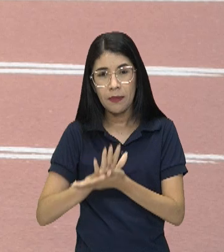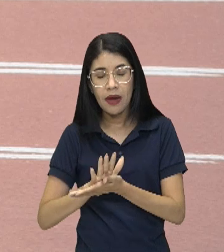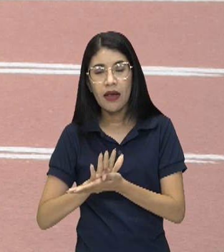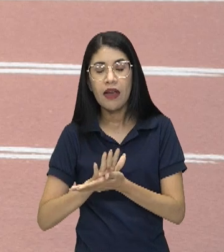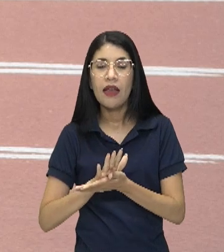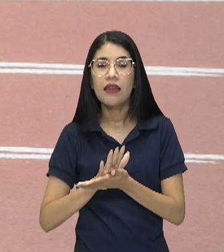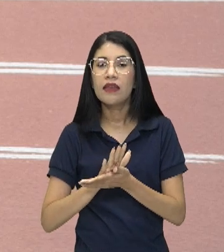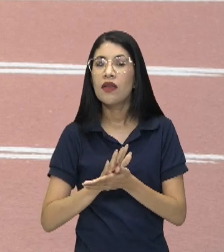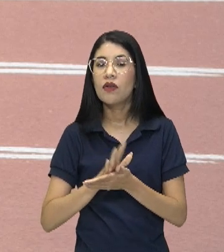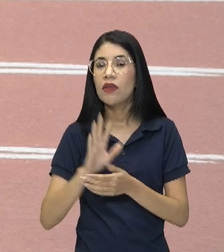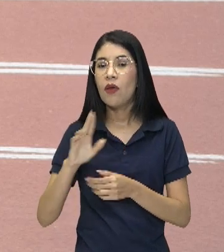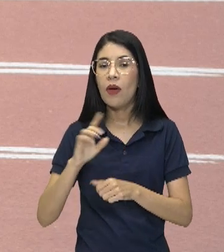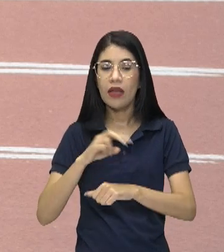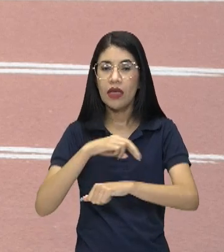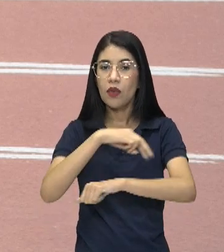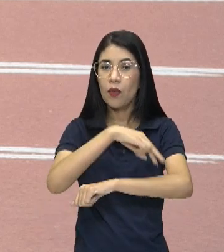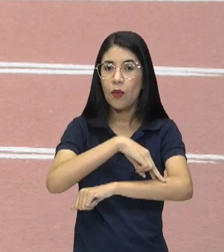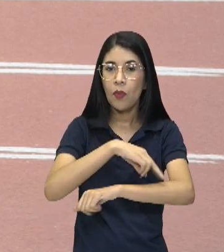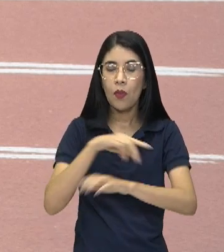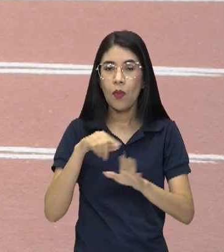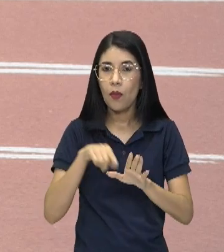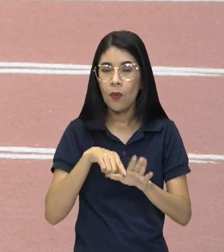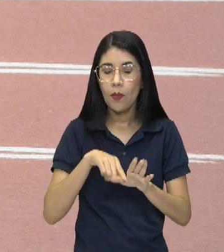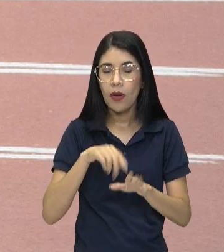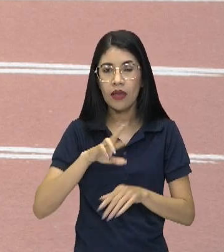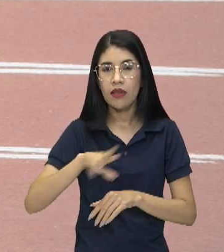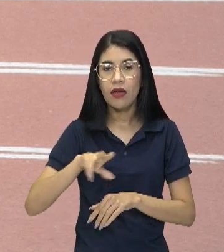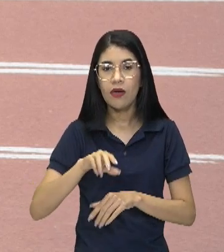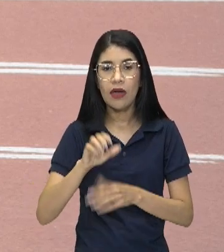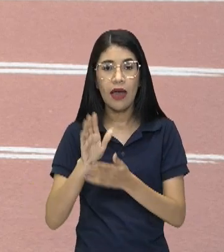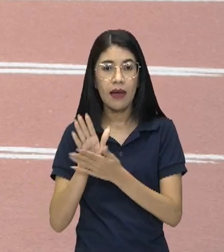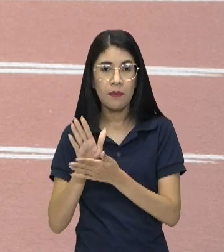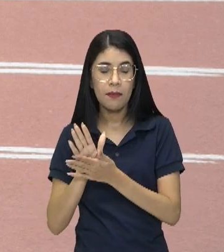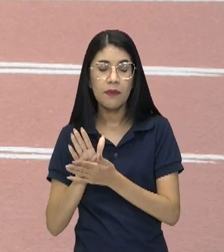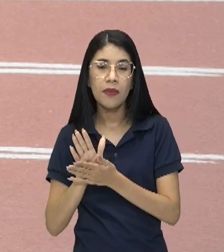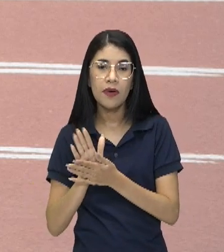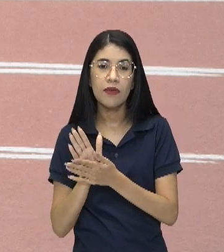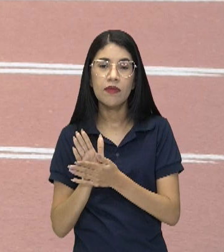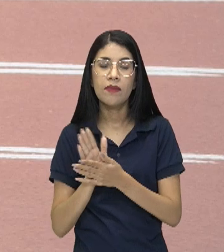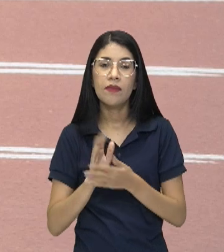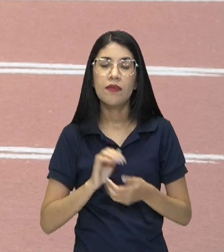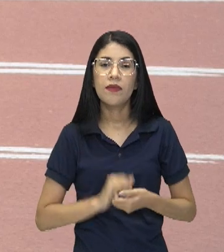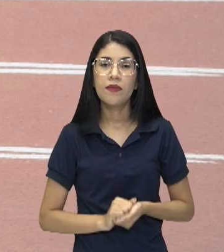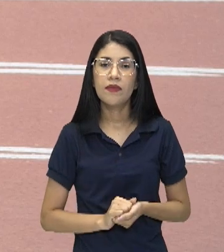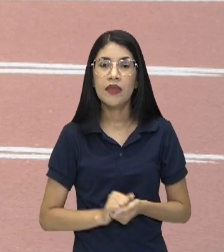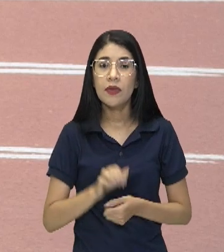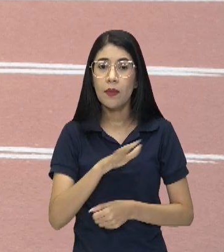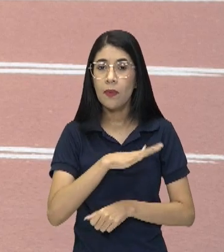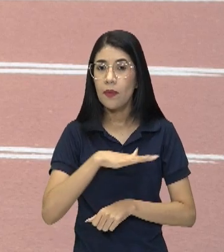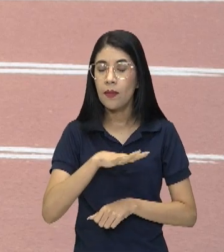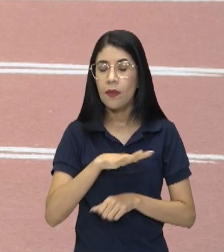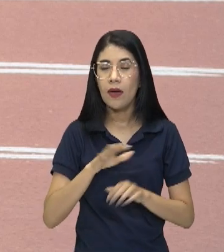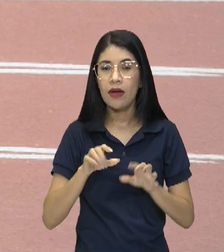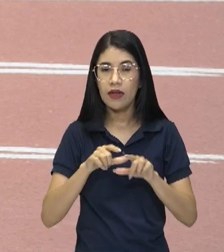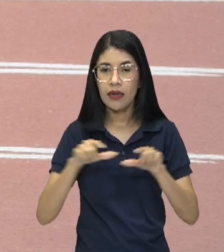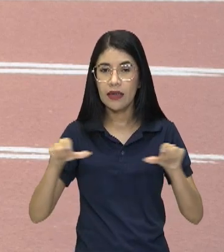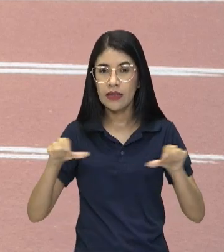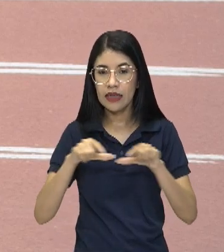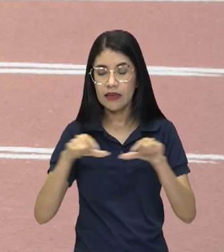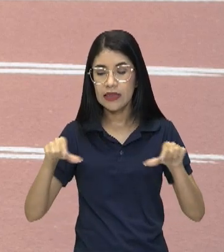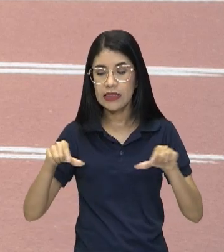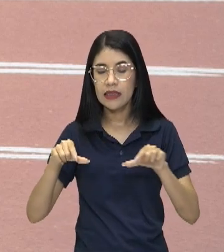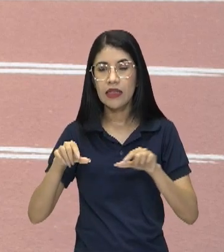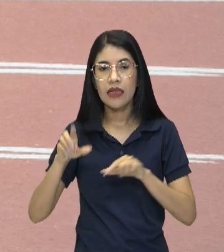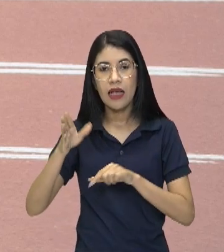vai contar não é onde ele cravou os pés, mas onde ele tocou com a mão um pouco mais atrás. Então, a área em relação à tábua e a área de